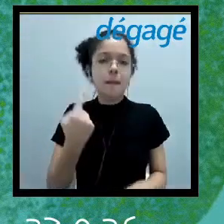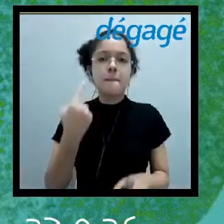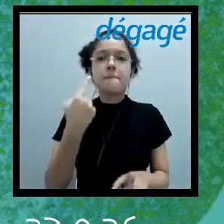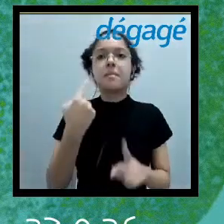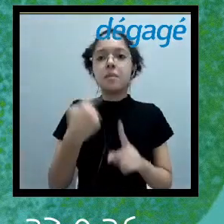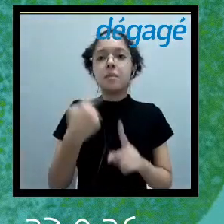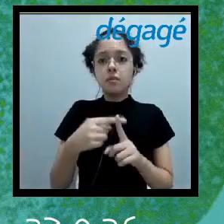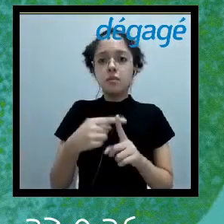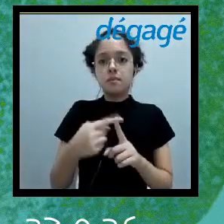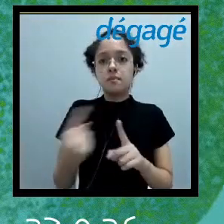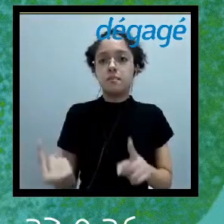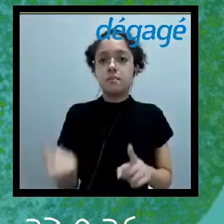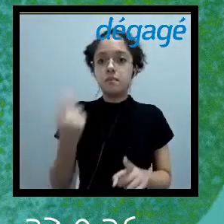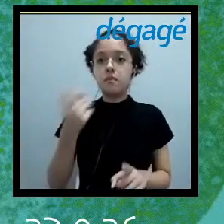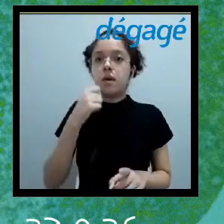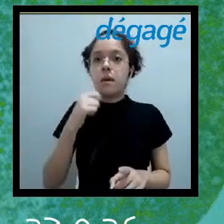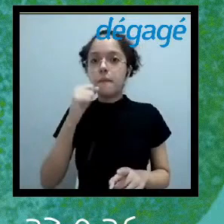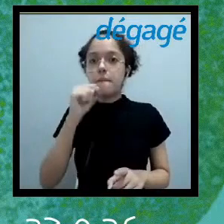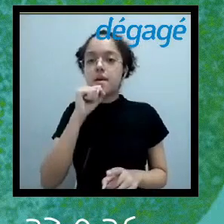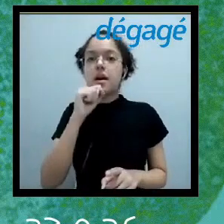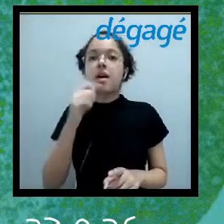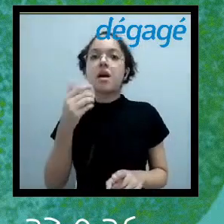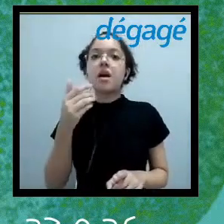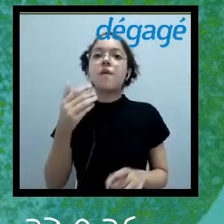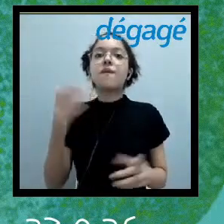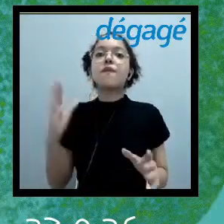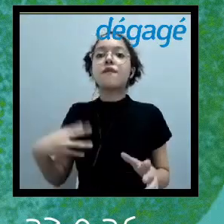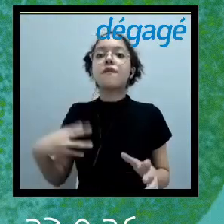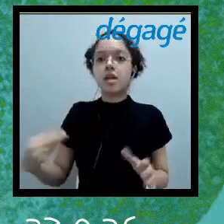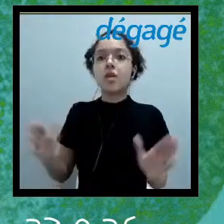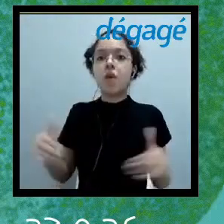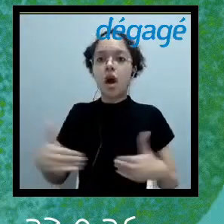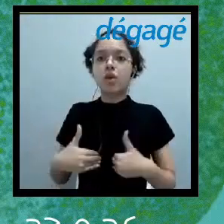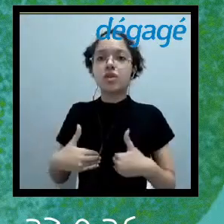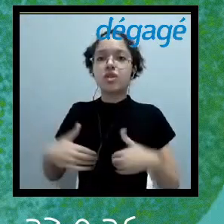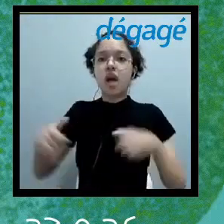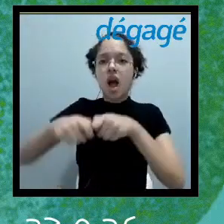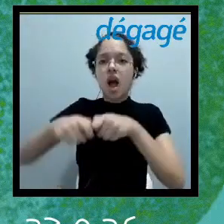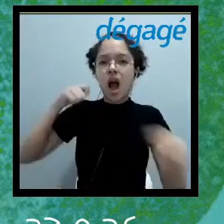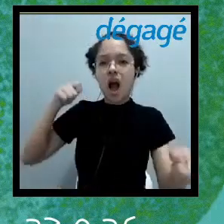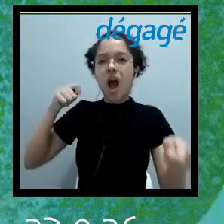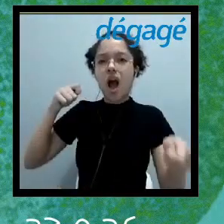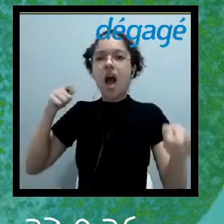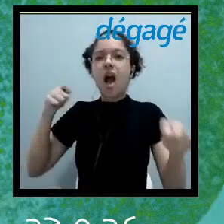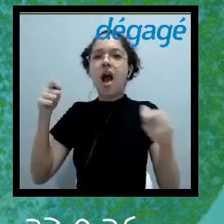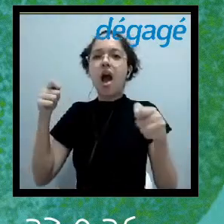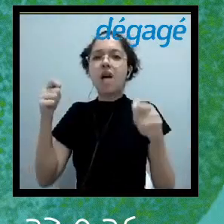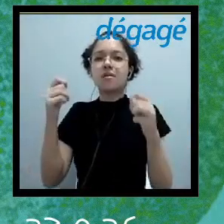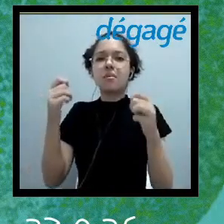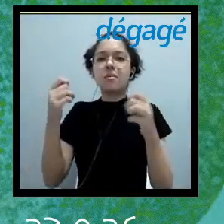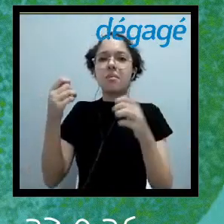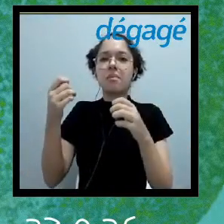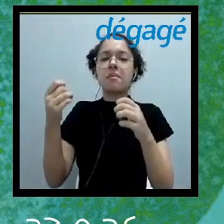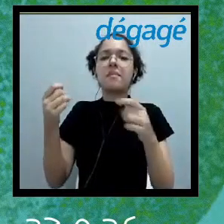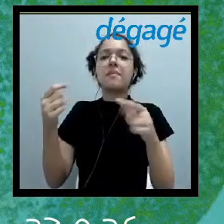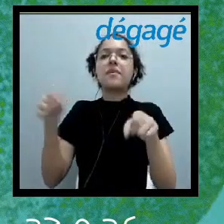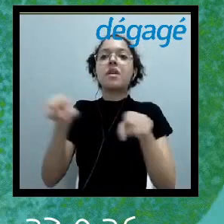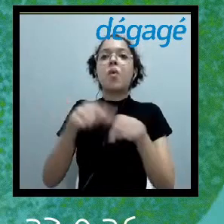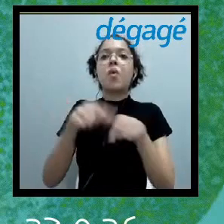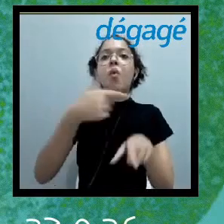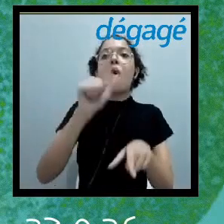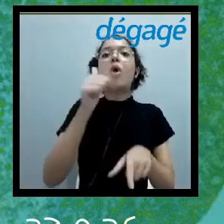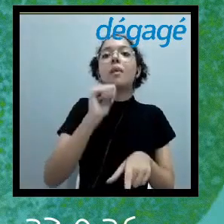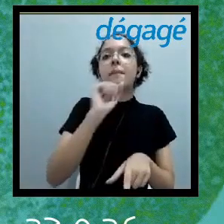dela rasgava as cortinas, rasgava saco, rasgava tudo, e a outra porque o comportamento também do filho,